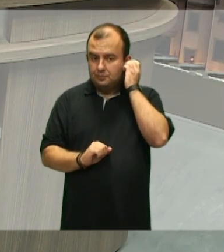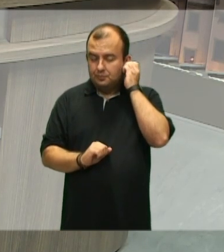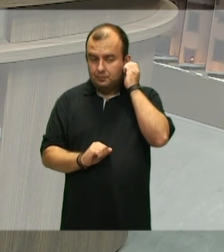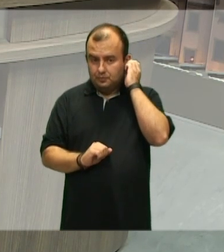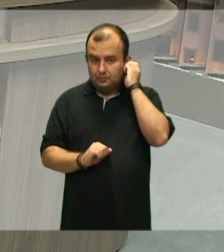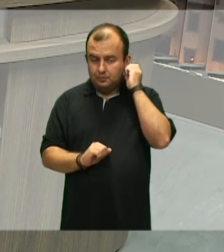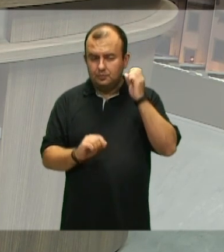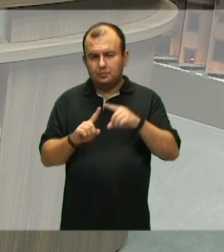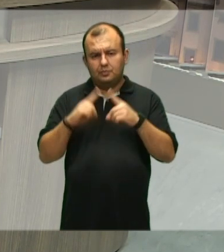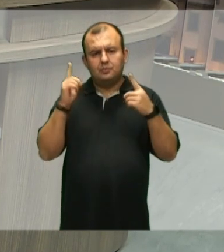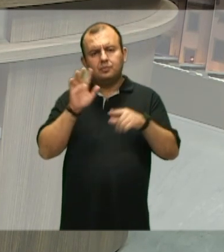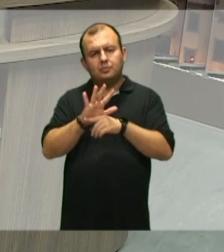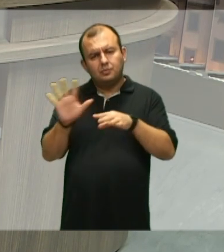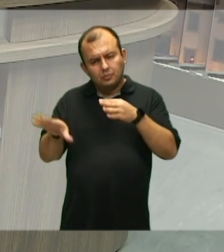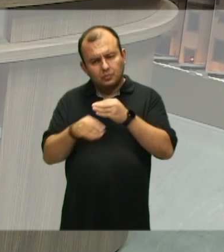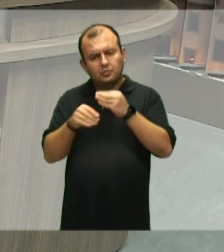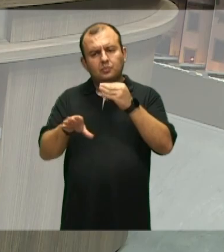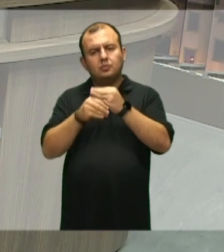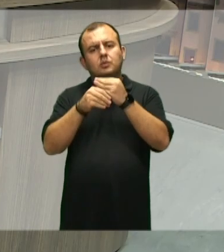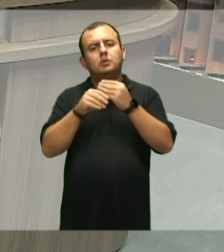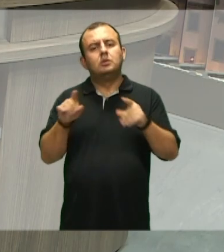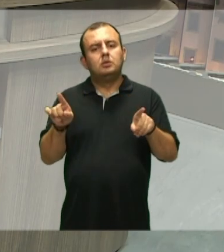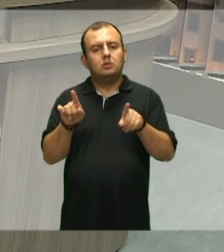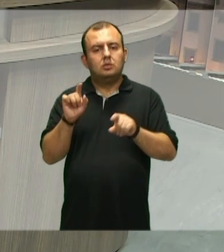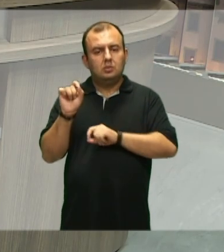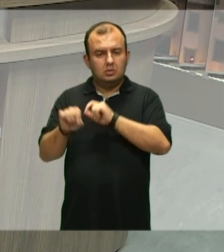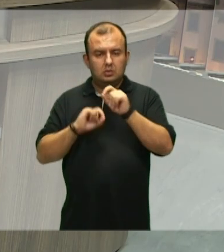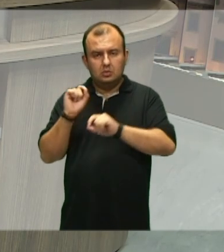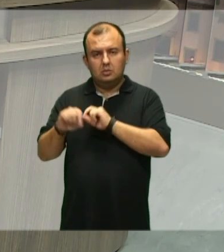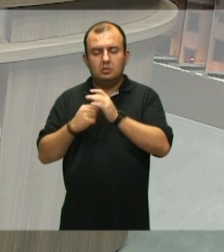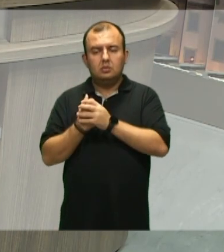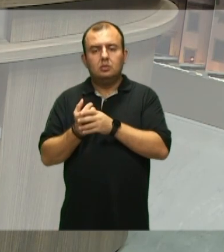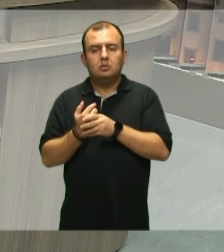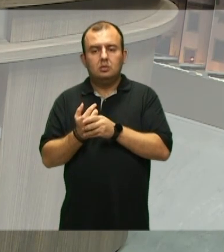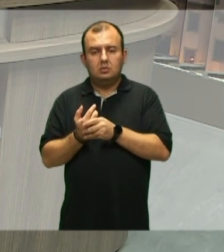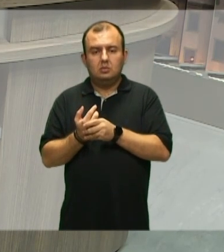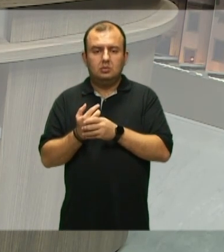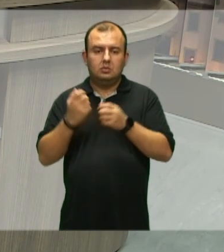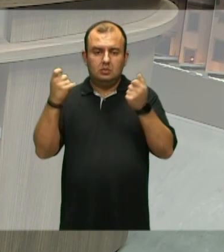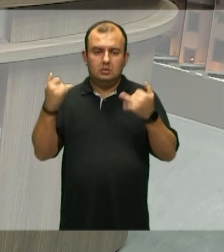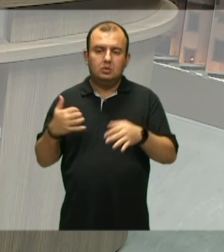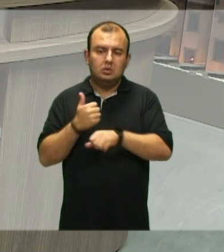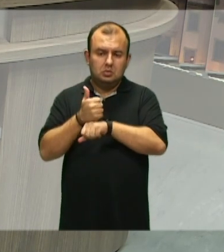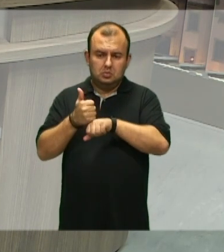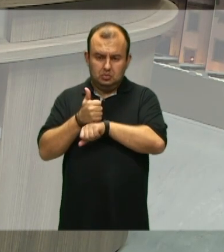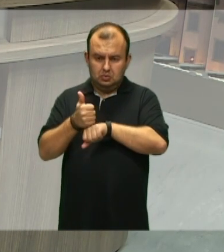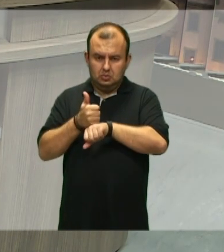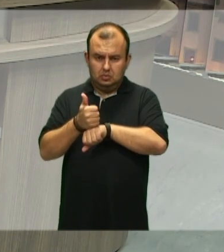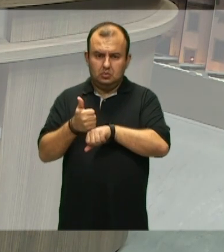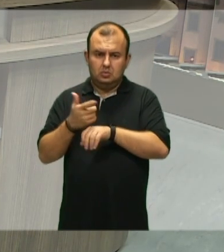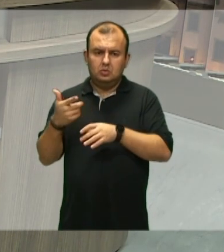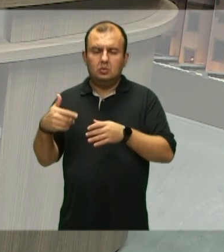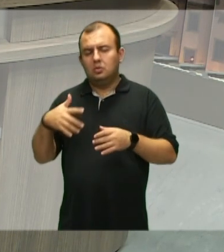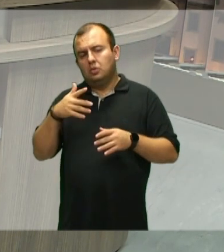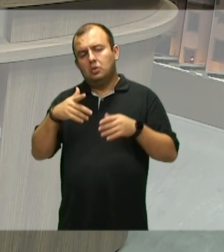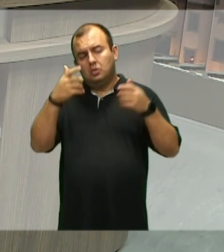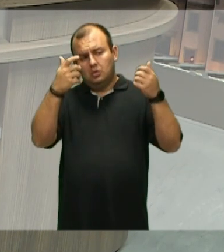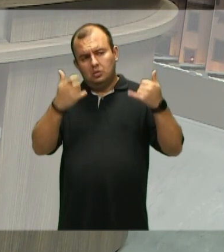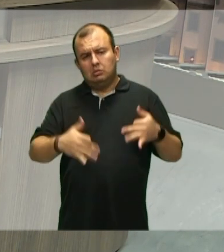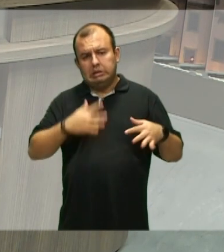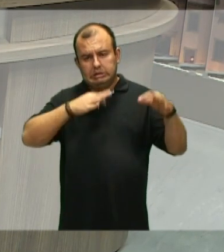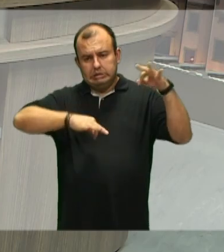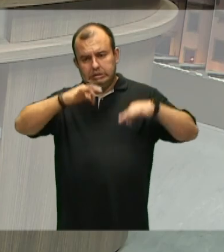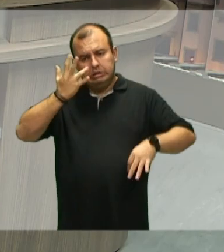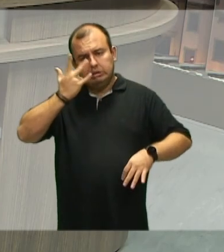Mas contribuiu muito para isso, né, para essa, digamos assim, tu falaste em profissionalização ou levar a sério